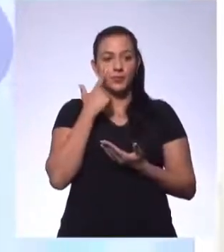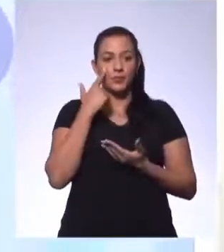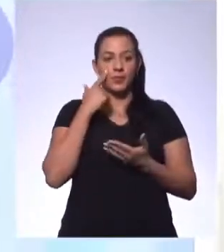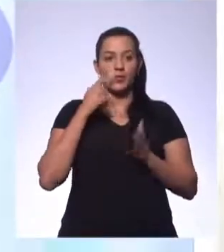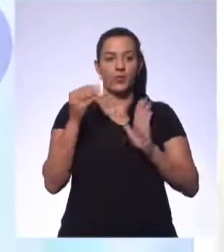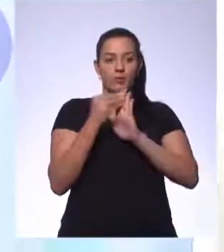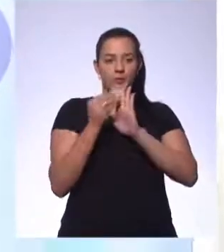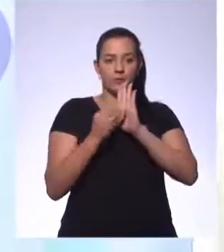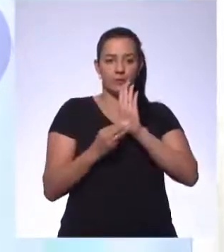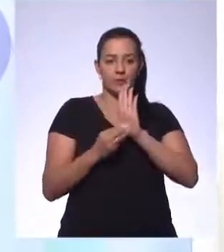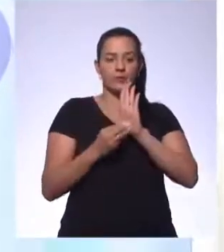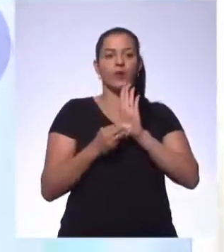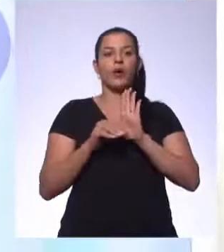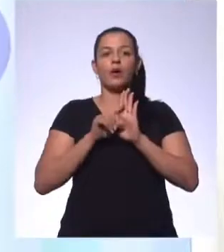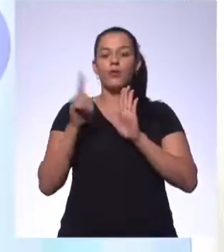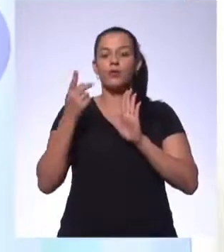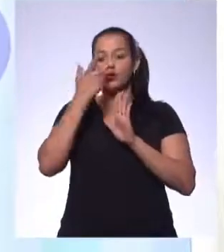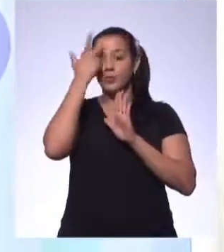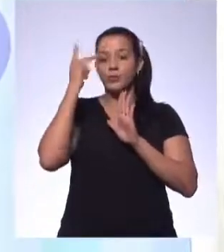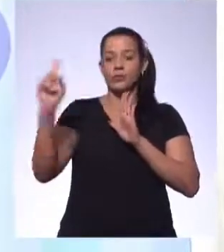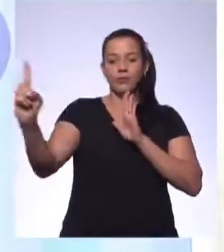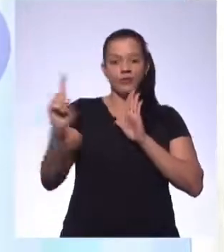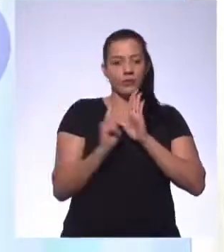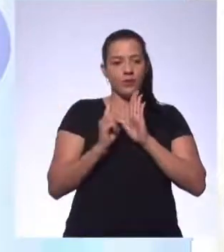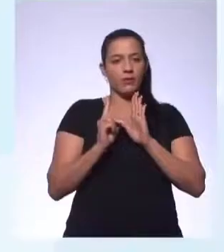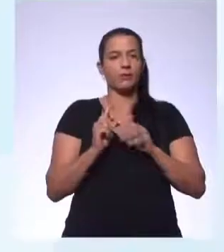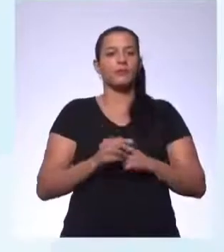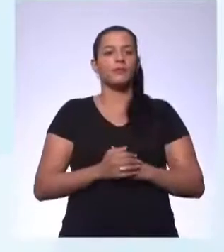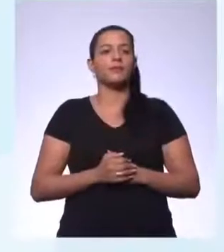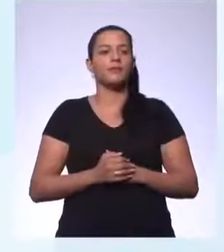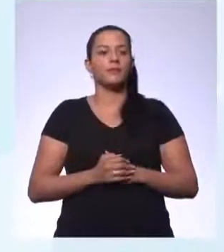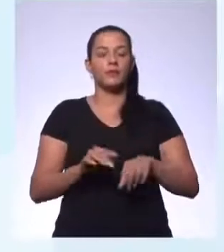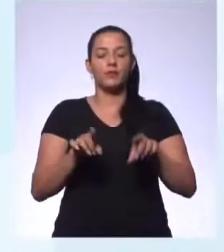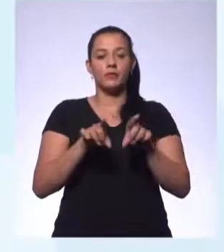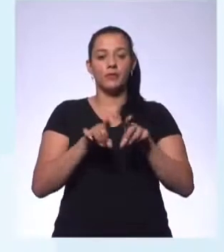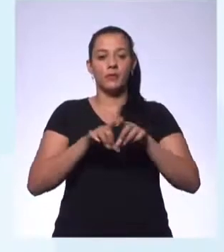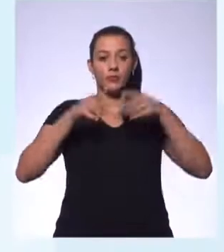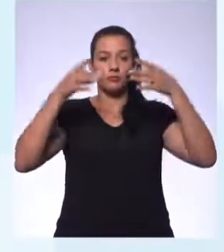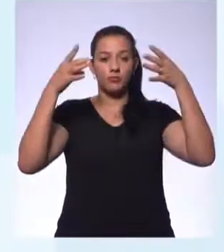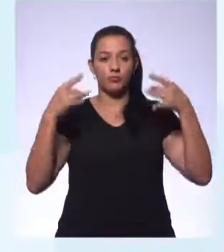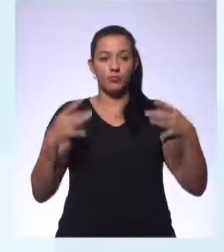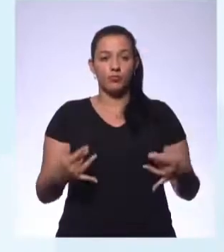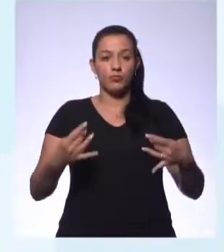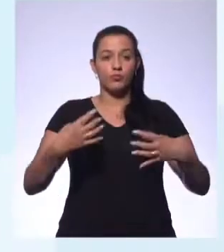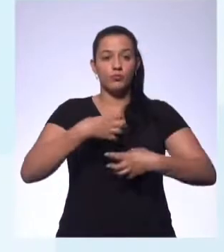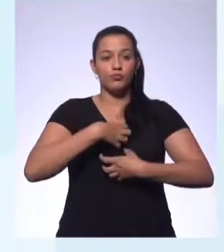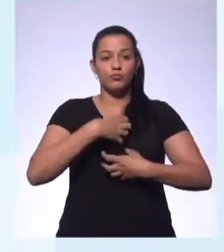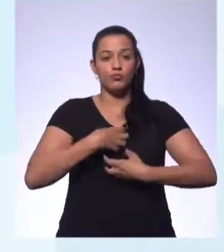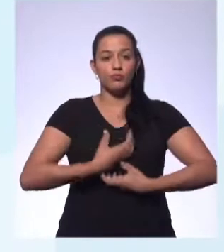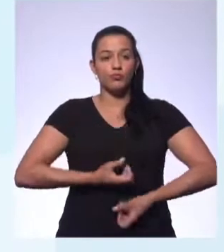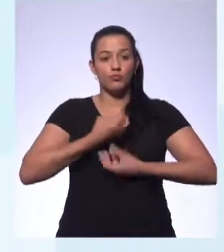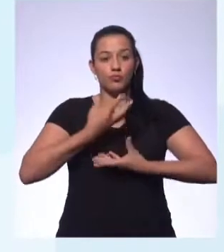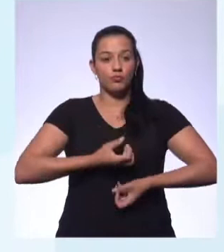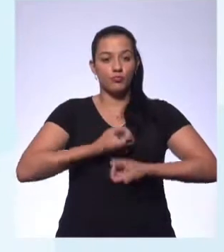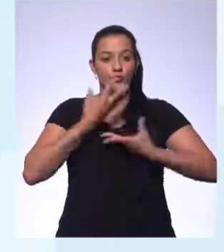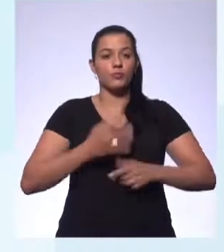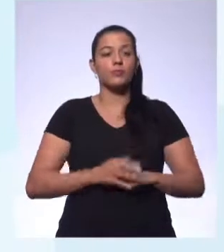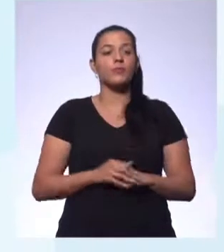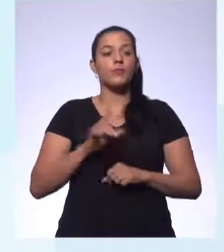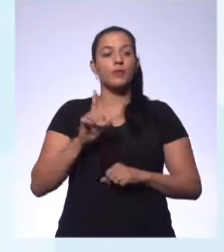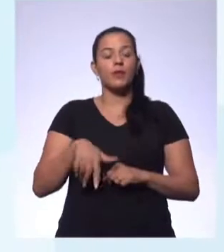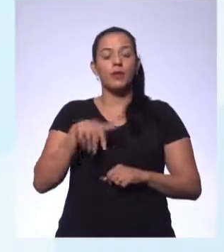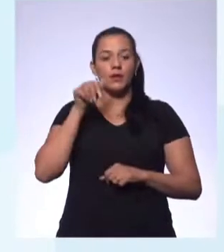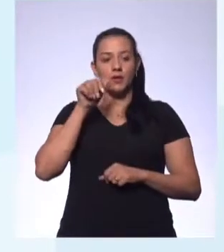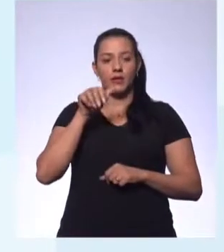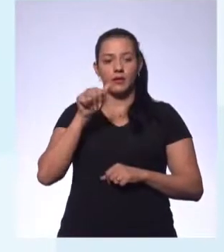indicar isso, tá? Por onde que ele vai entrar. Especifique, então, reações emocionais. Por exemplo, a Ana apaixonada. Olha